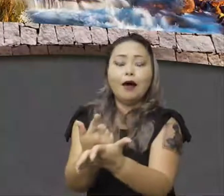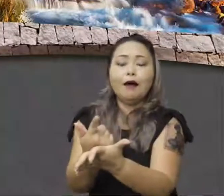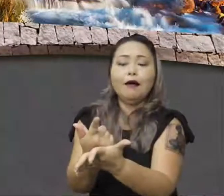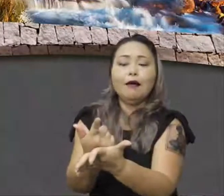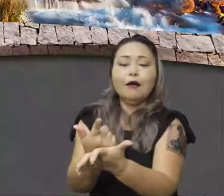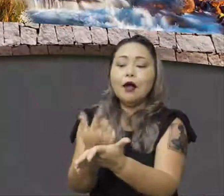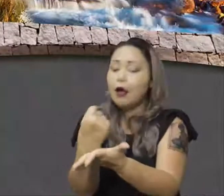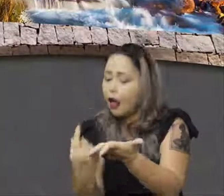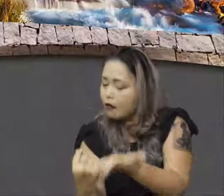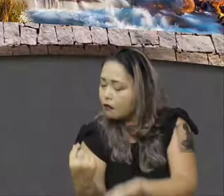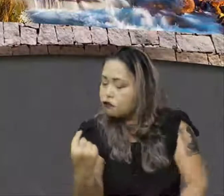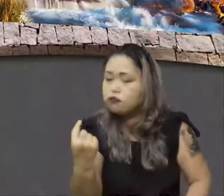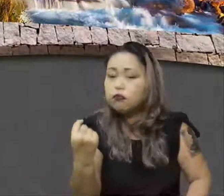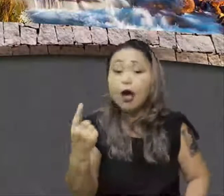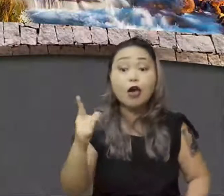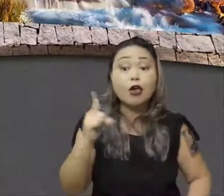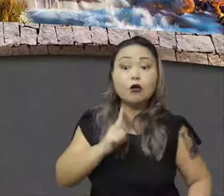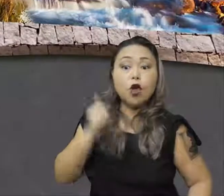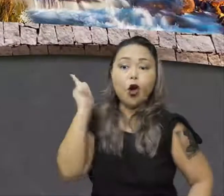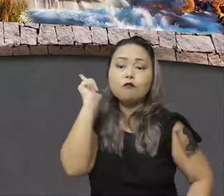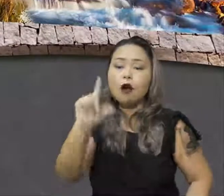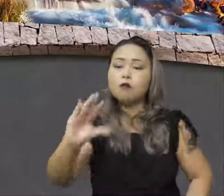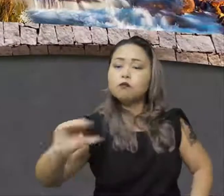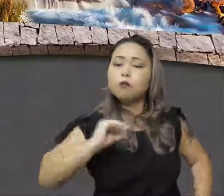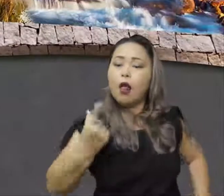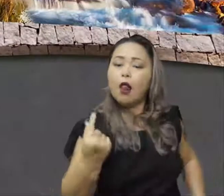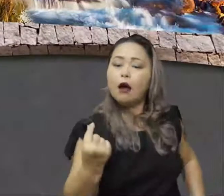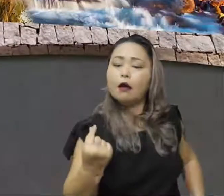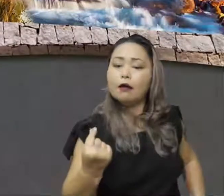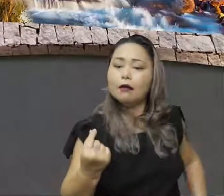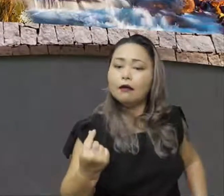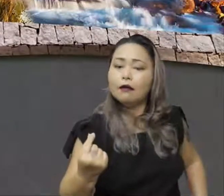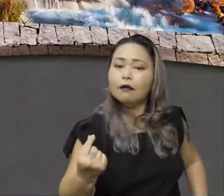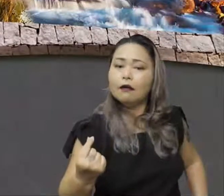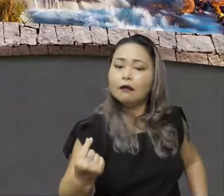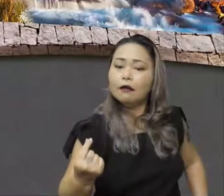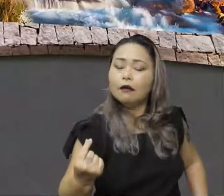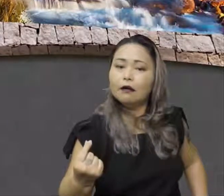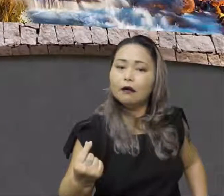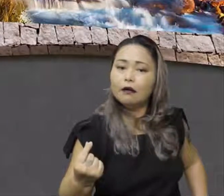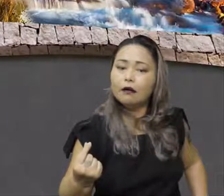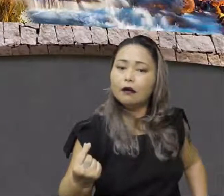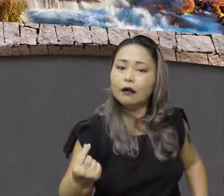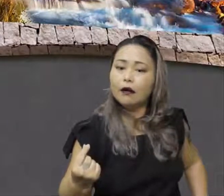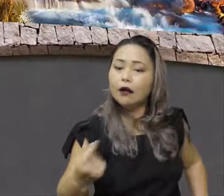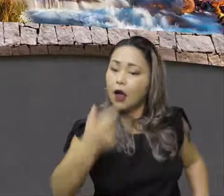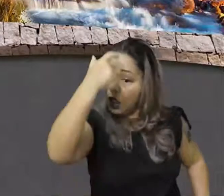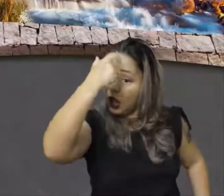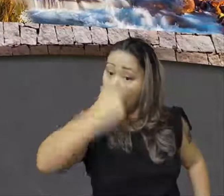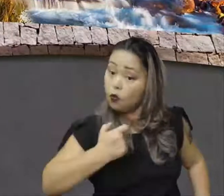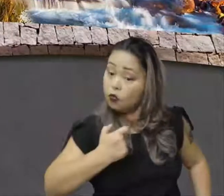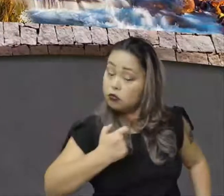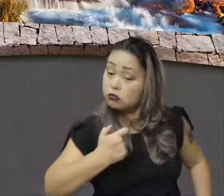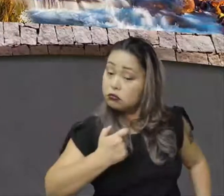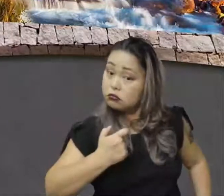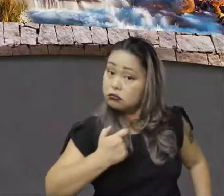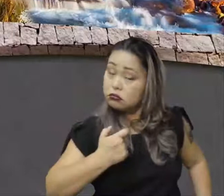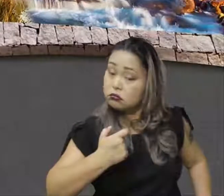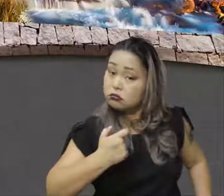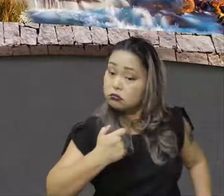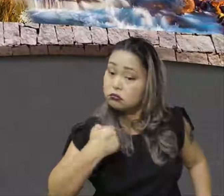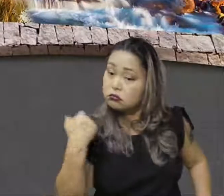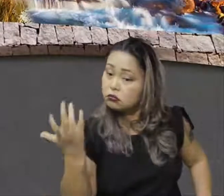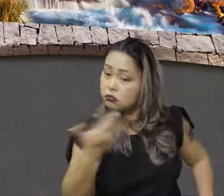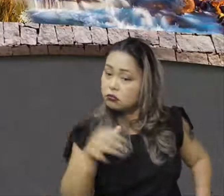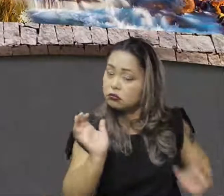No capitalismo eu tenho de ganhar. Tá? Eu e nossa